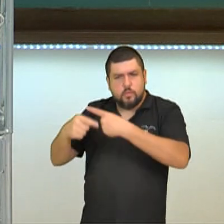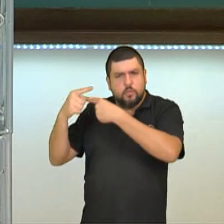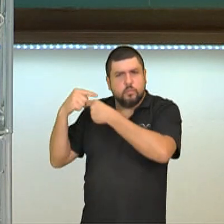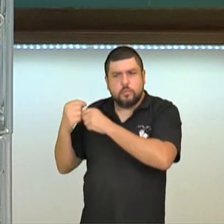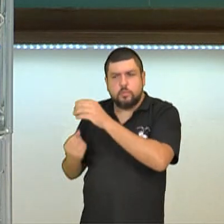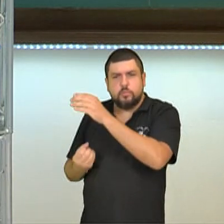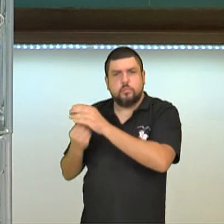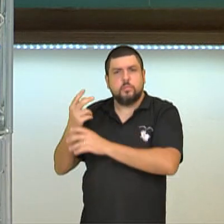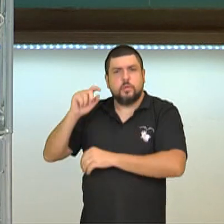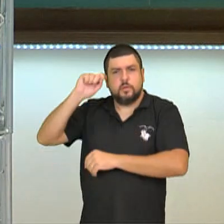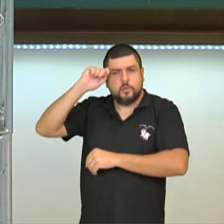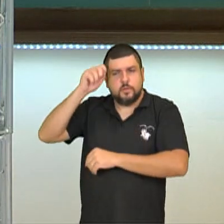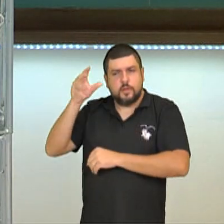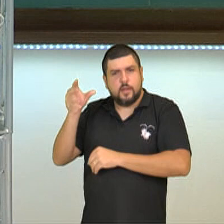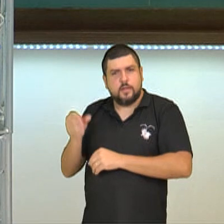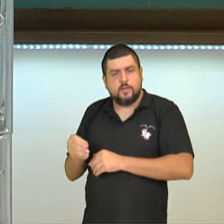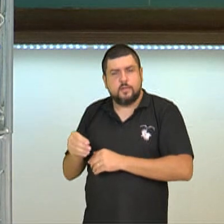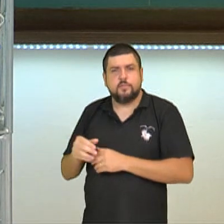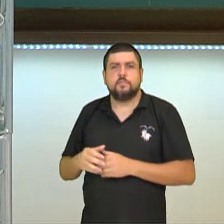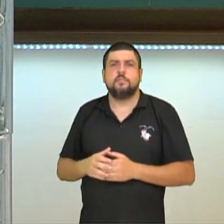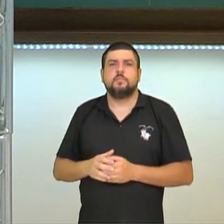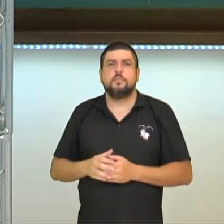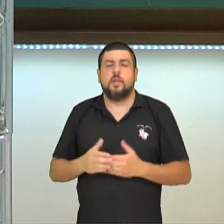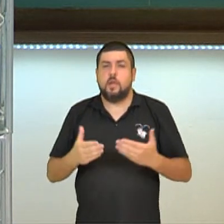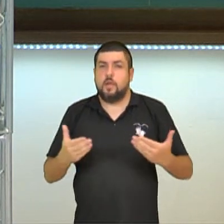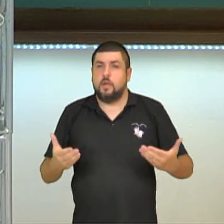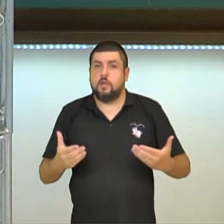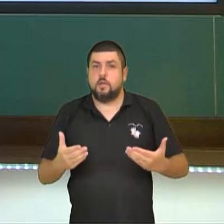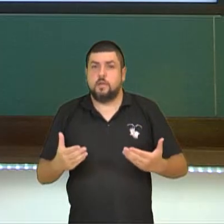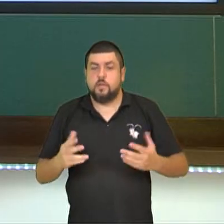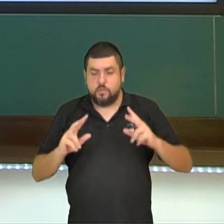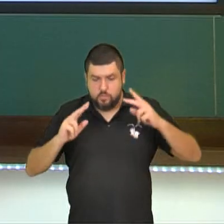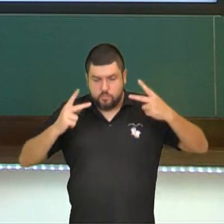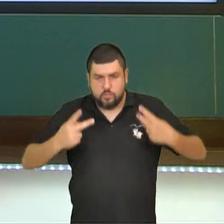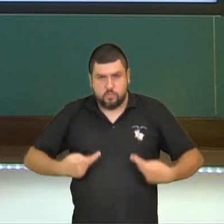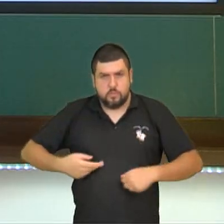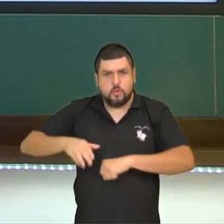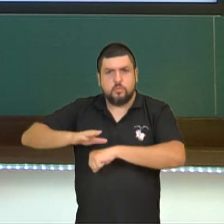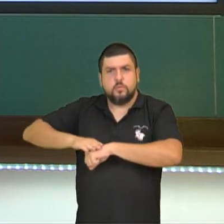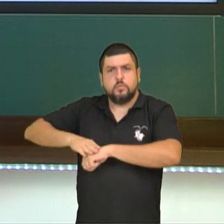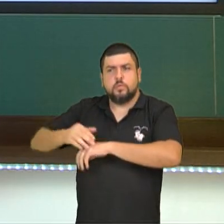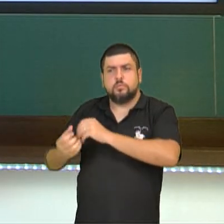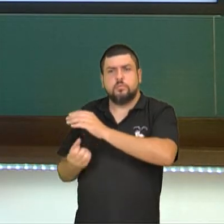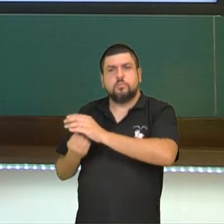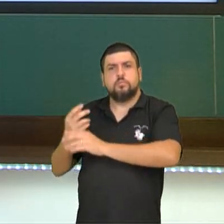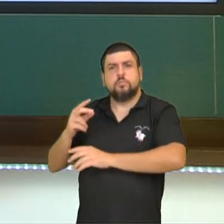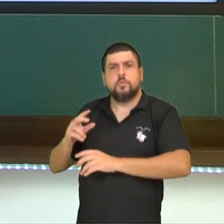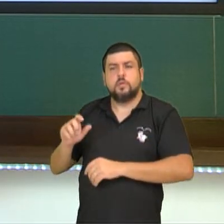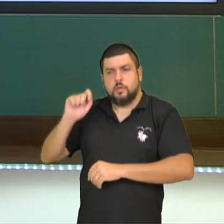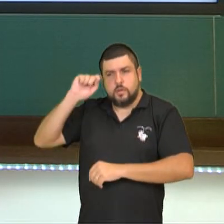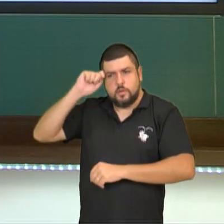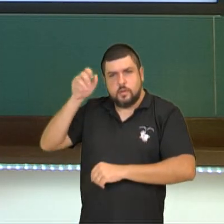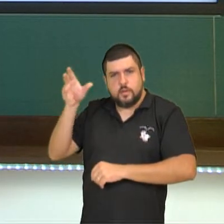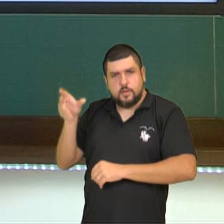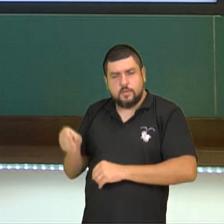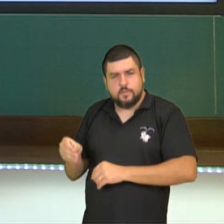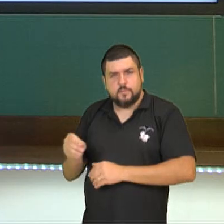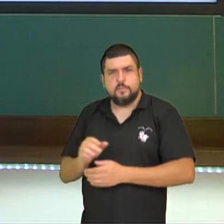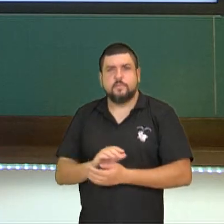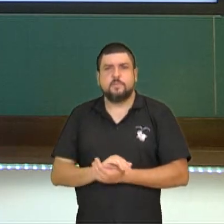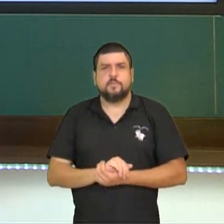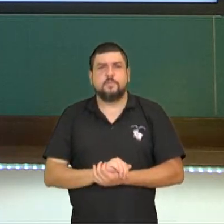é berço não somente das civilizações, como também da própria humanidade. Onde surgiu os seres humanos? África.